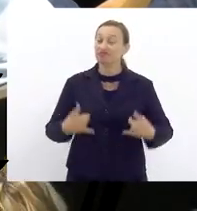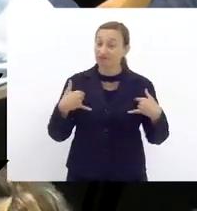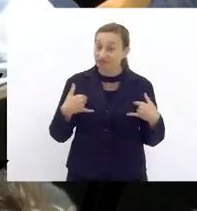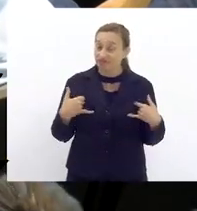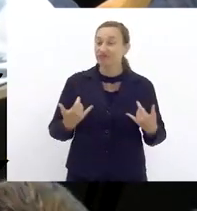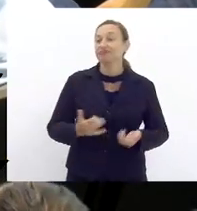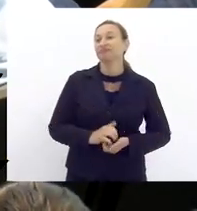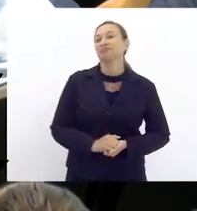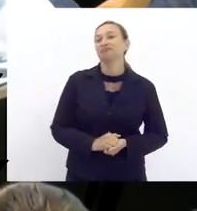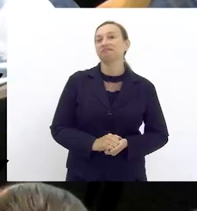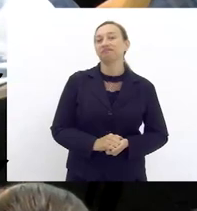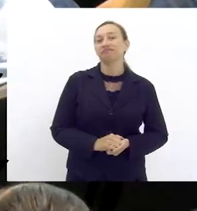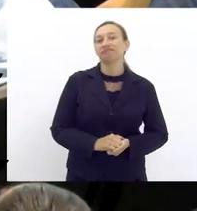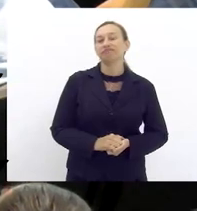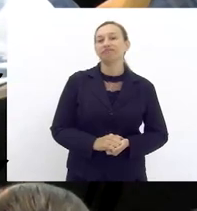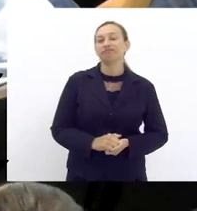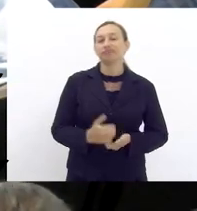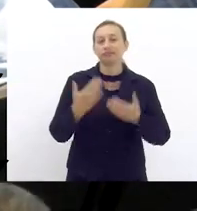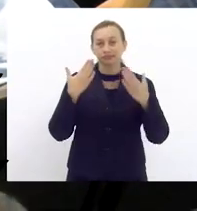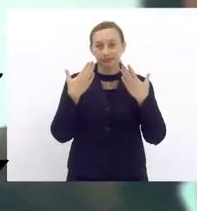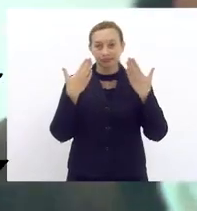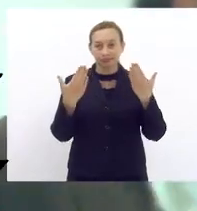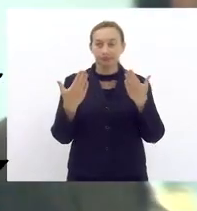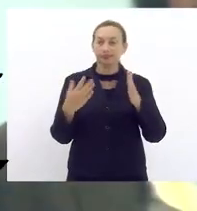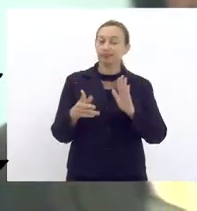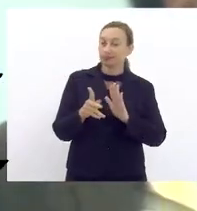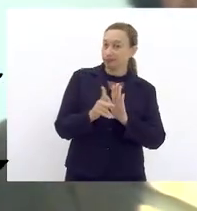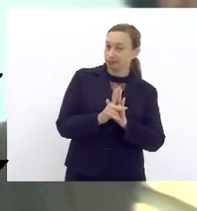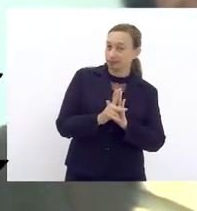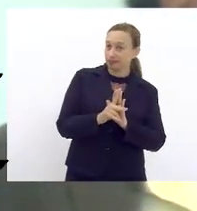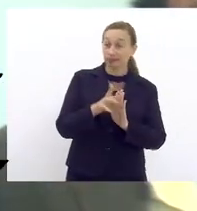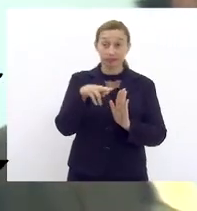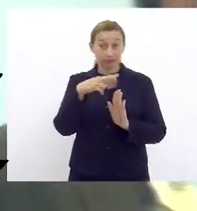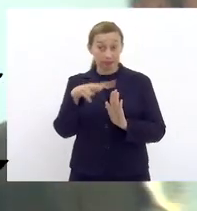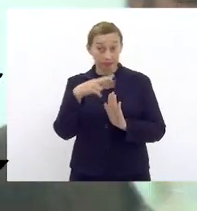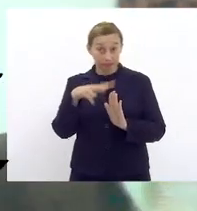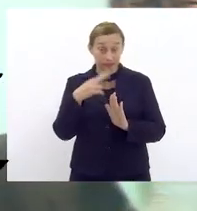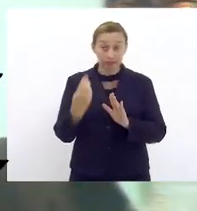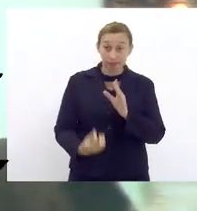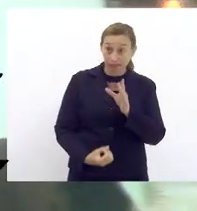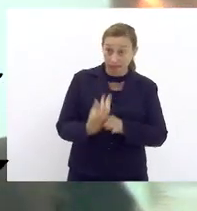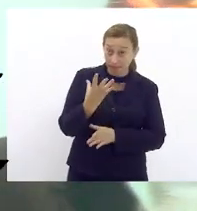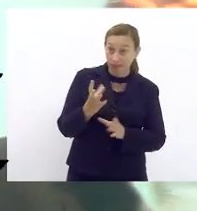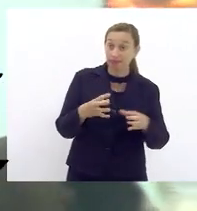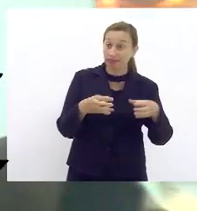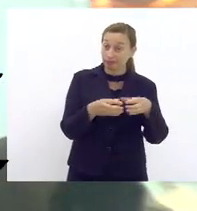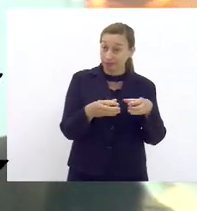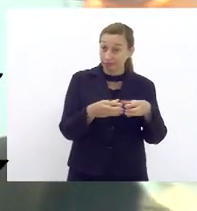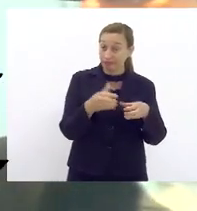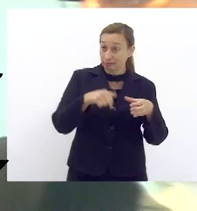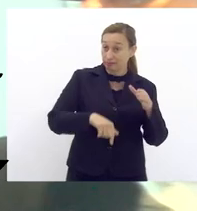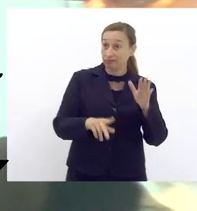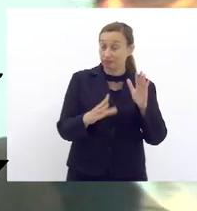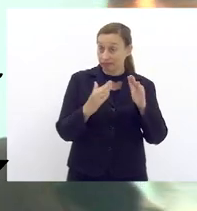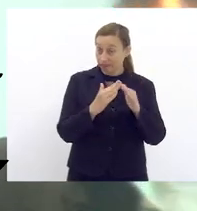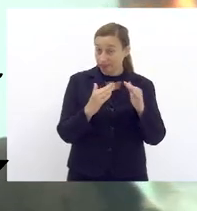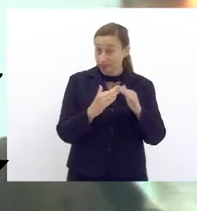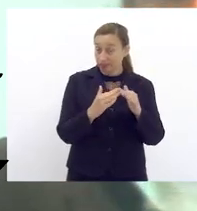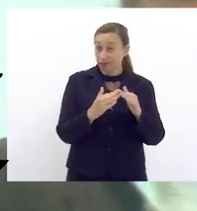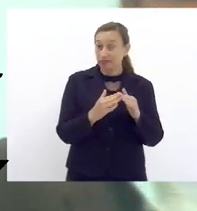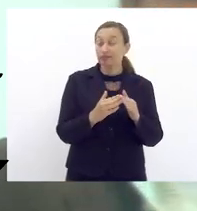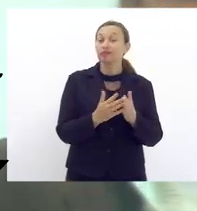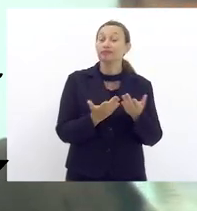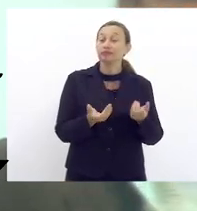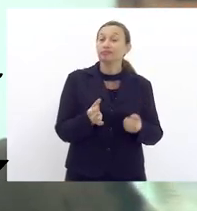de apresentar o projeto de resolução que criou essa comissão aqui na casa e